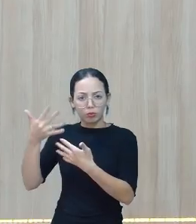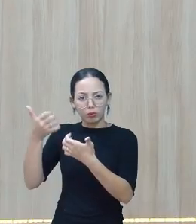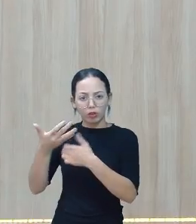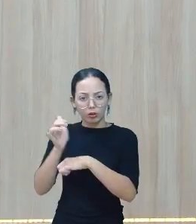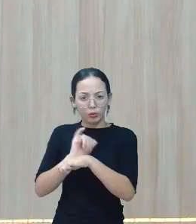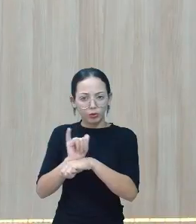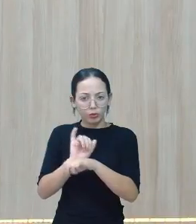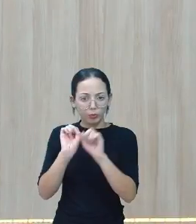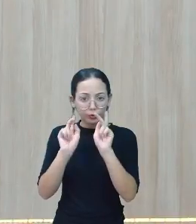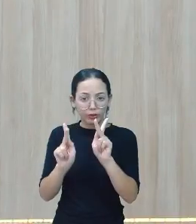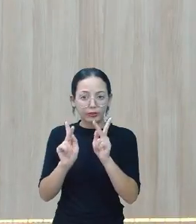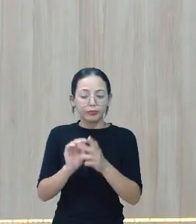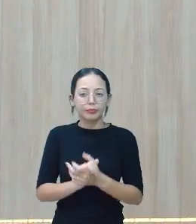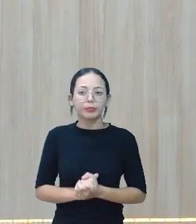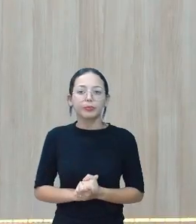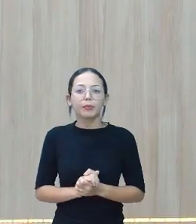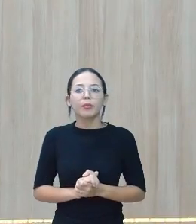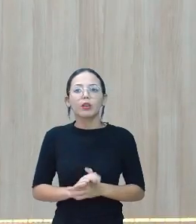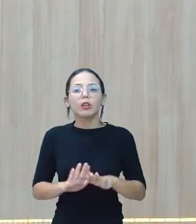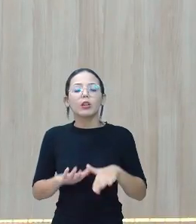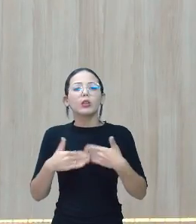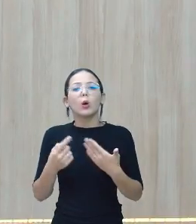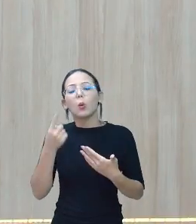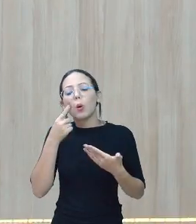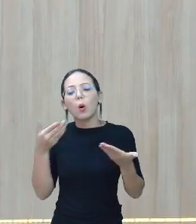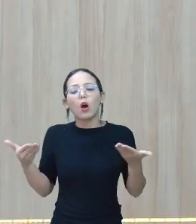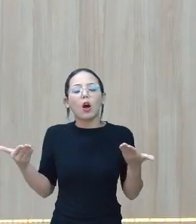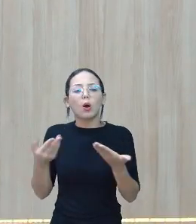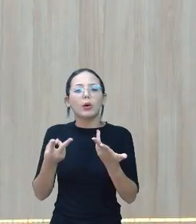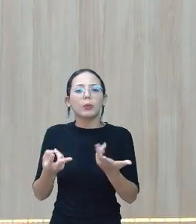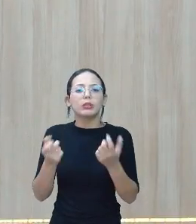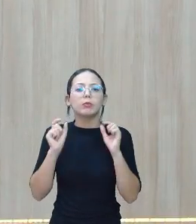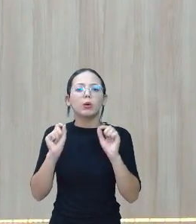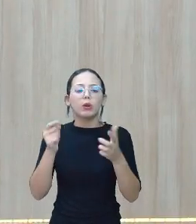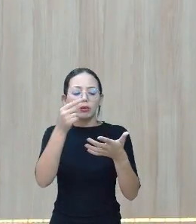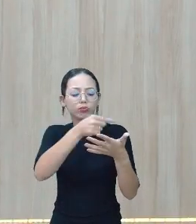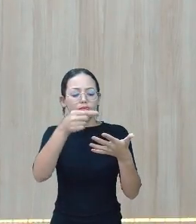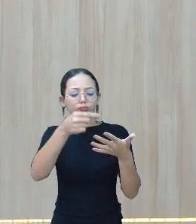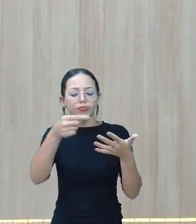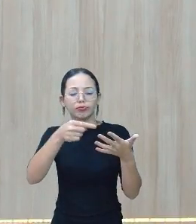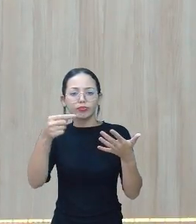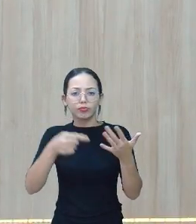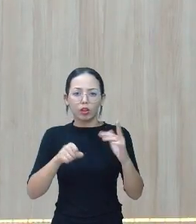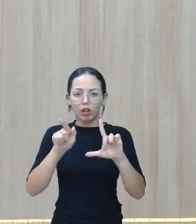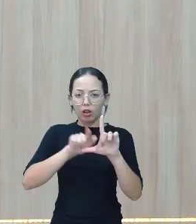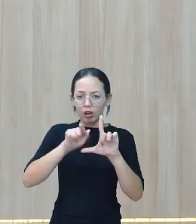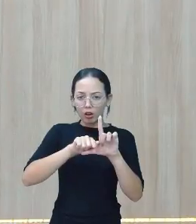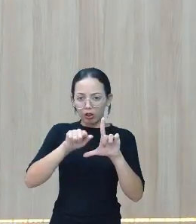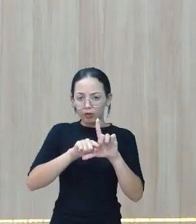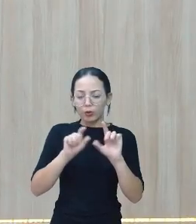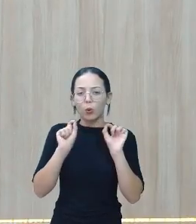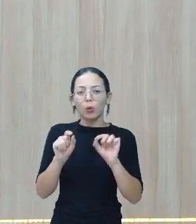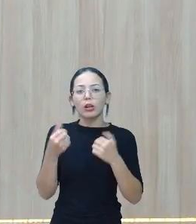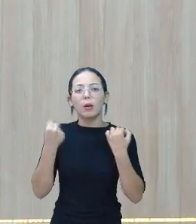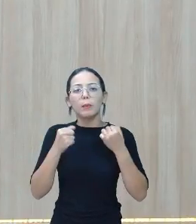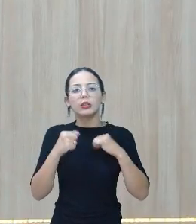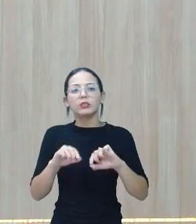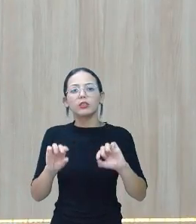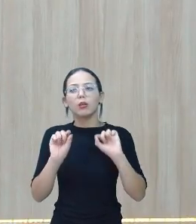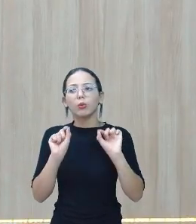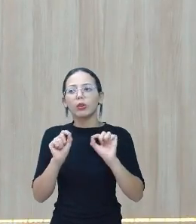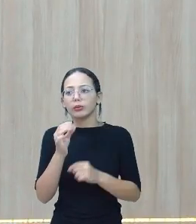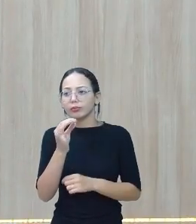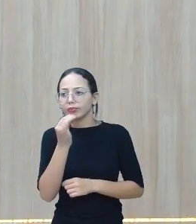YouTube, tá certo? Então a gente vai perceber agora que os elementos de um gráfico, os elementos gráficos, eles precisam